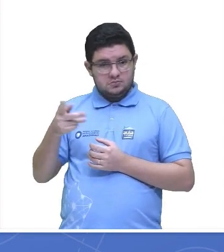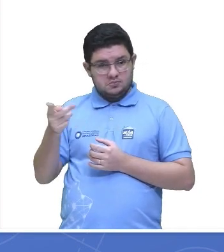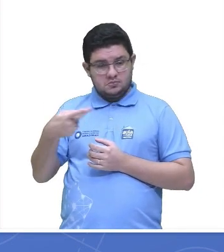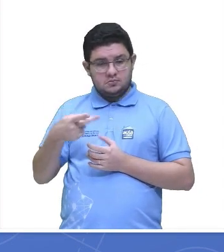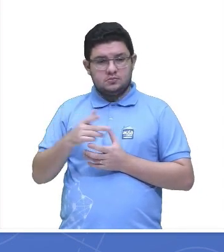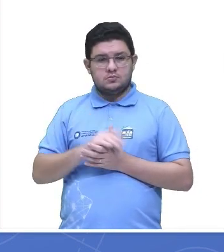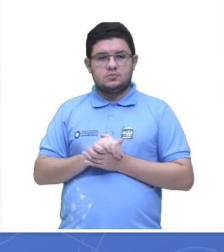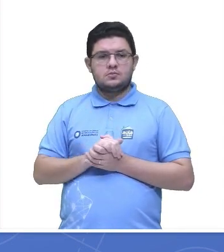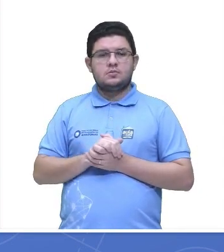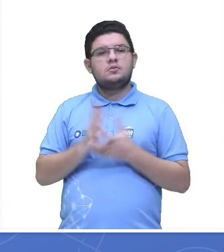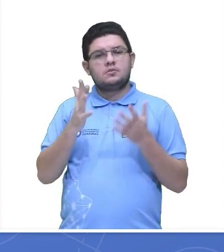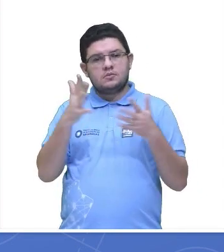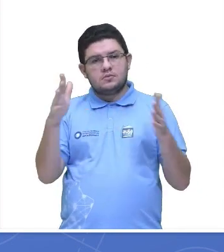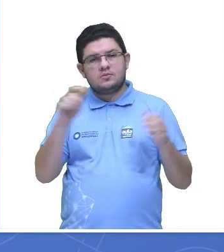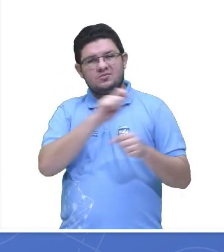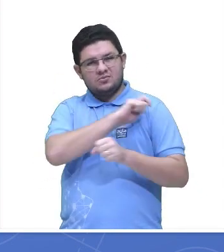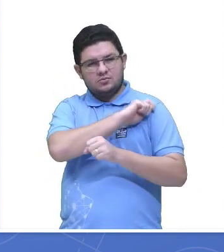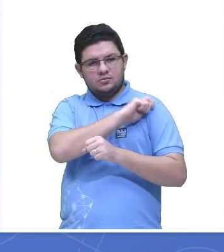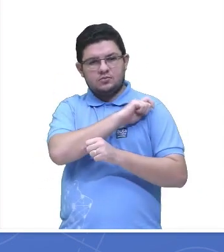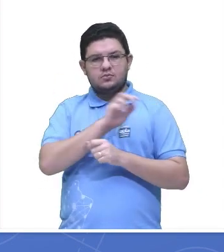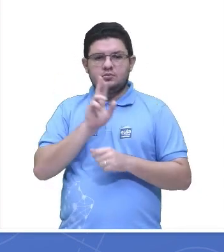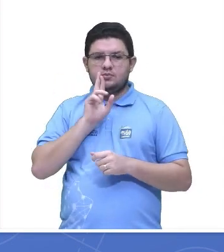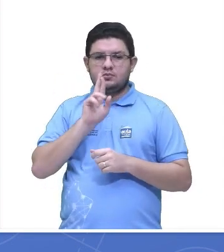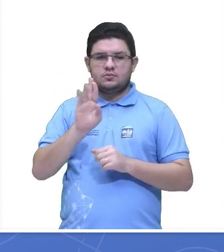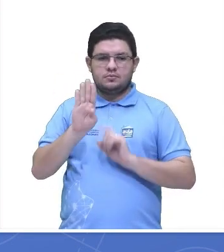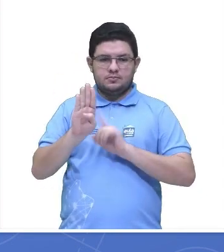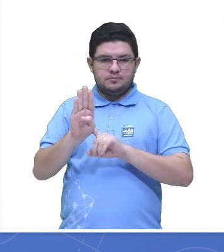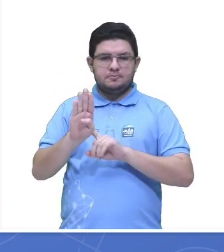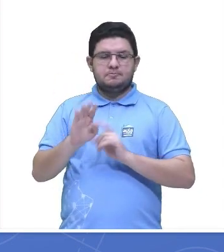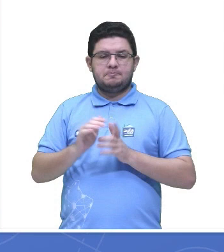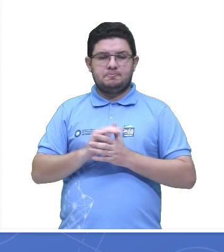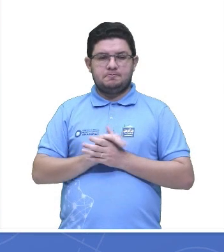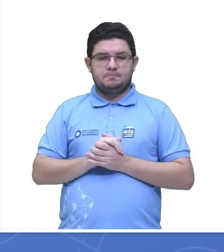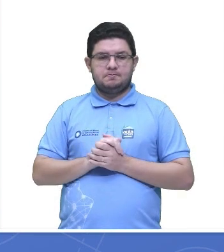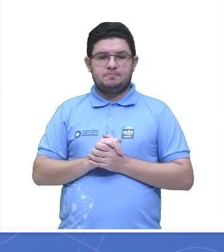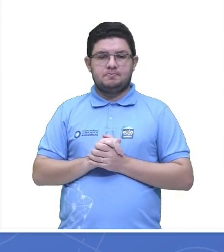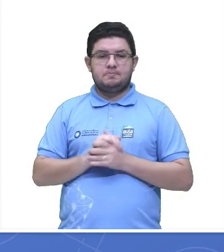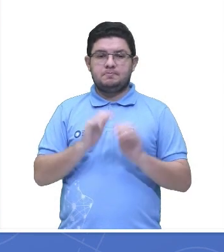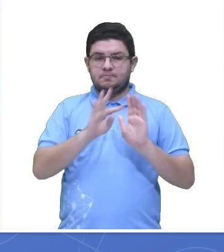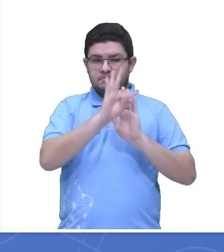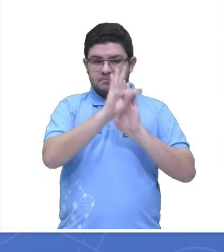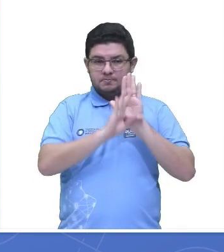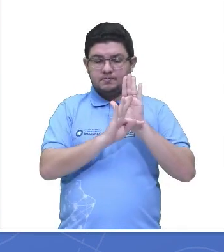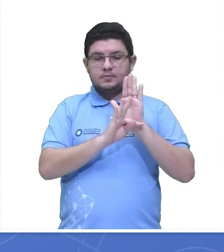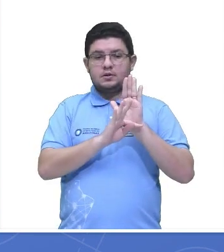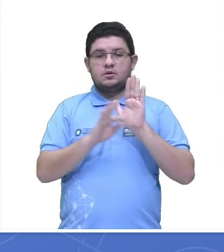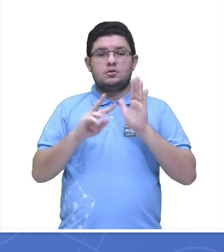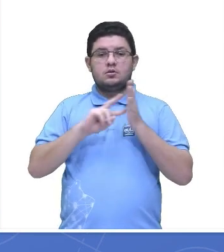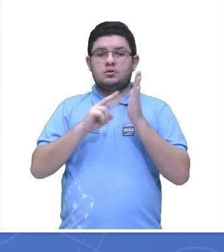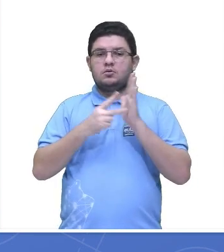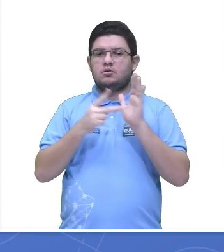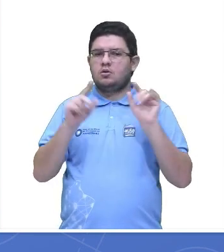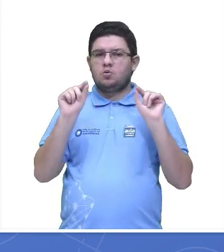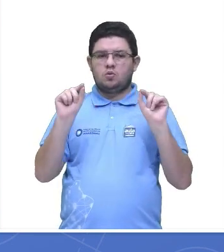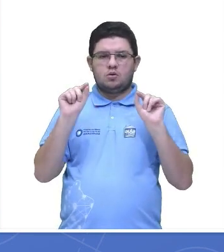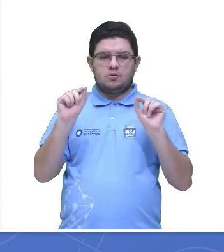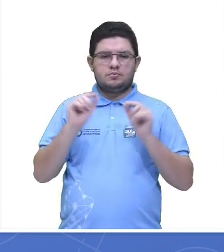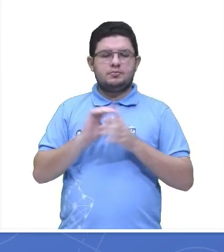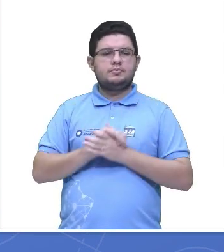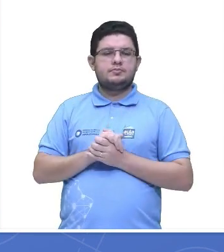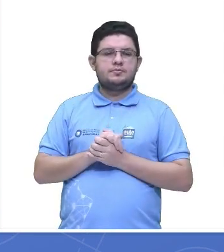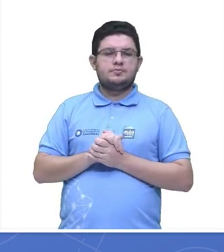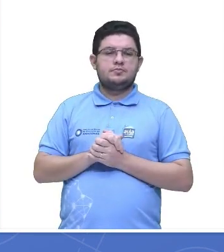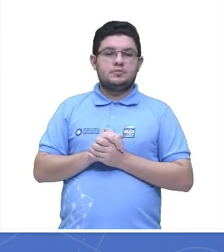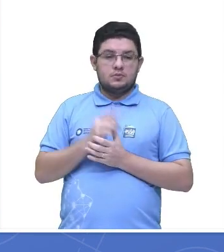alunos, acertaram, tá? Então o texto, ele justificou o seguinte, né? No texto ali do Jimi Hendrix: o amor pelo